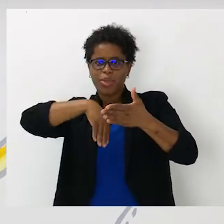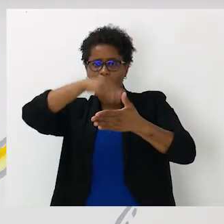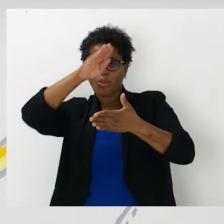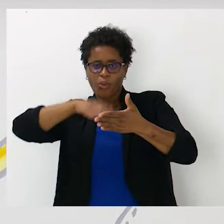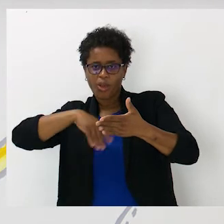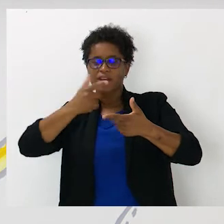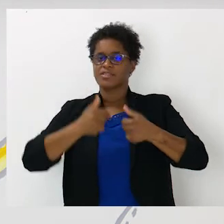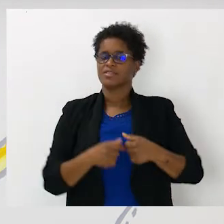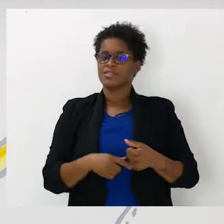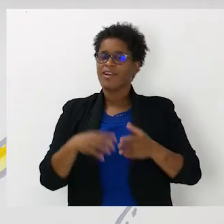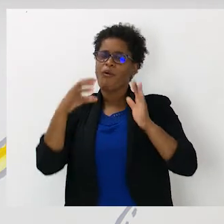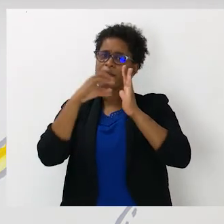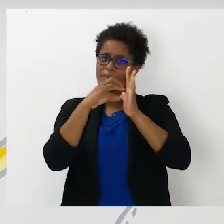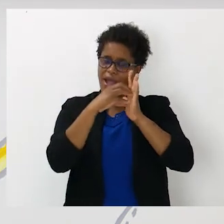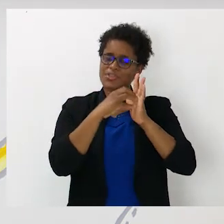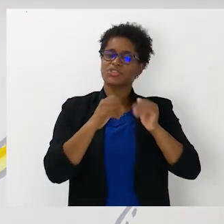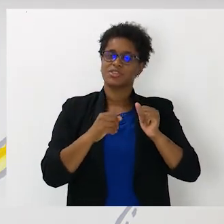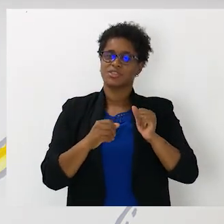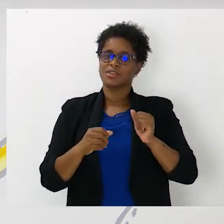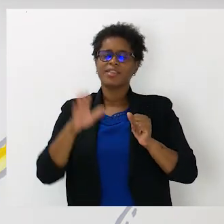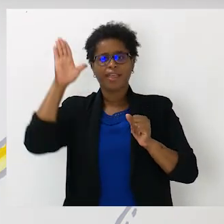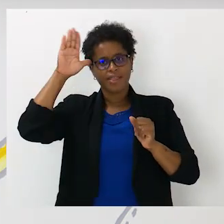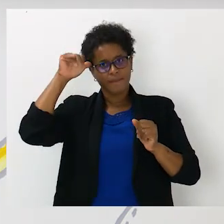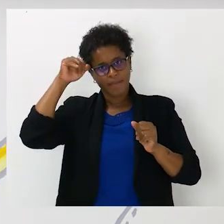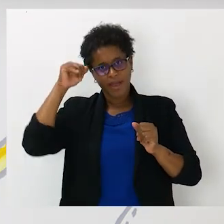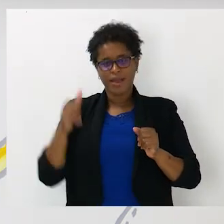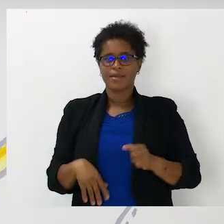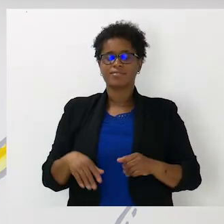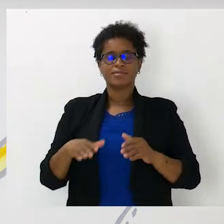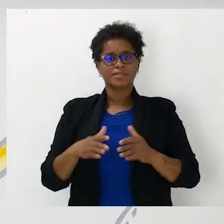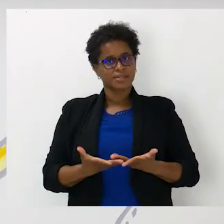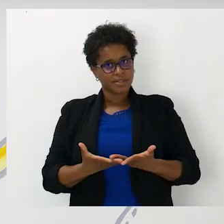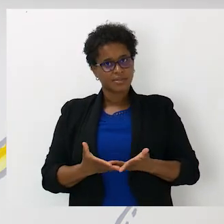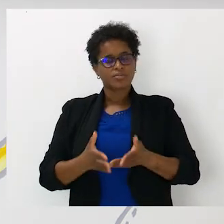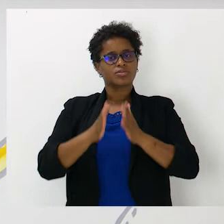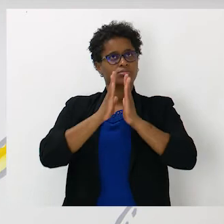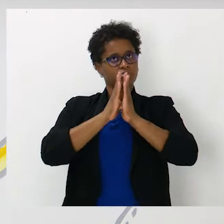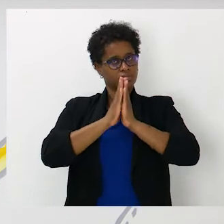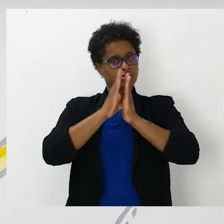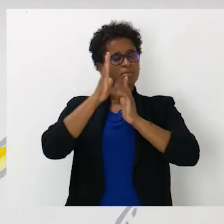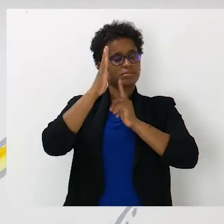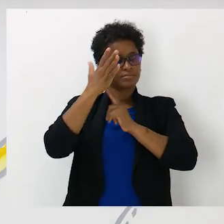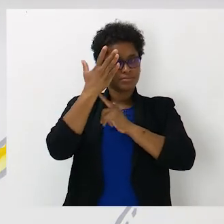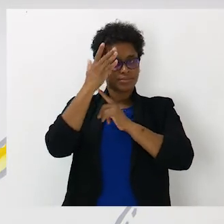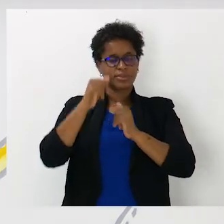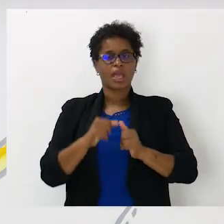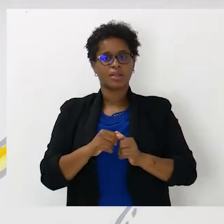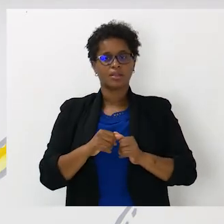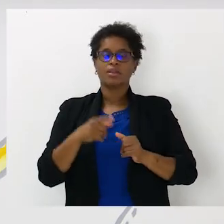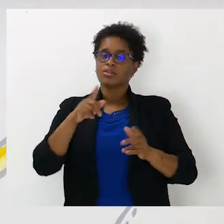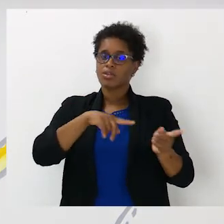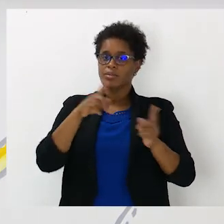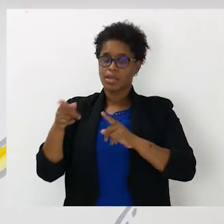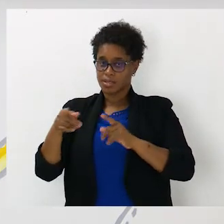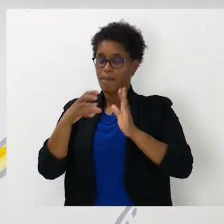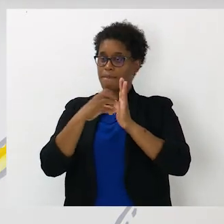pinturas, com imagens de animais sagrados. Está bem? Portanto, passamos essa